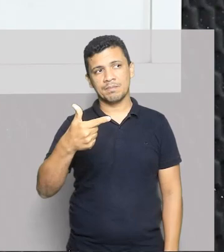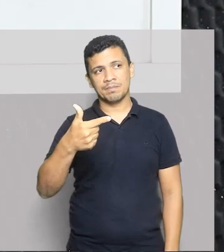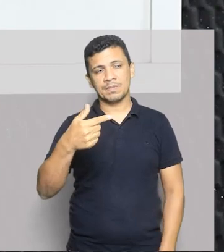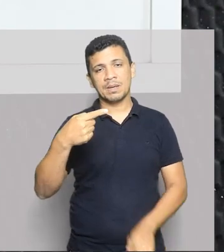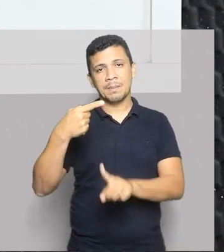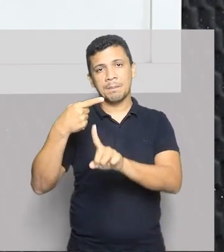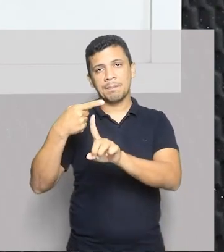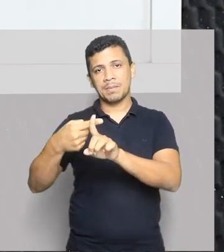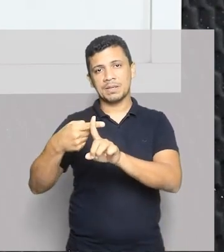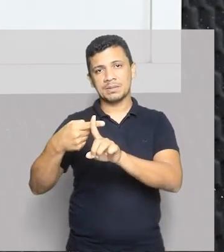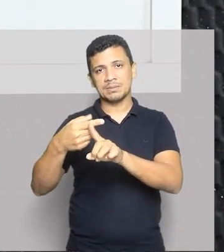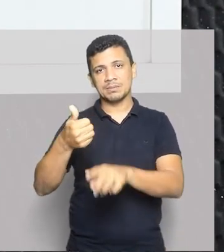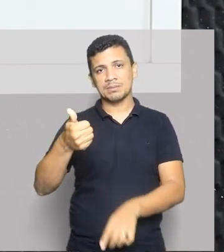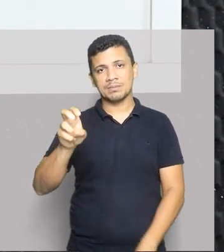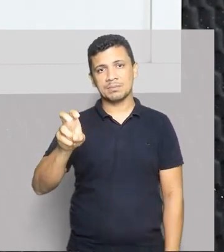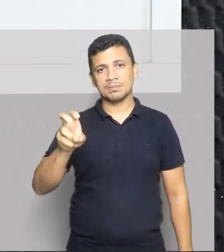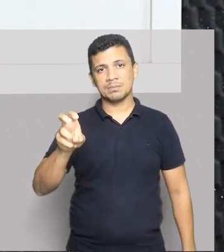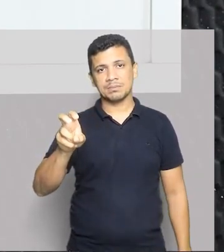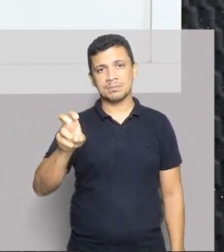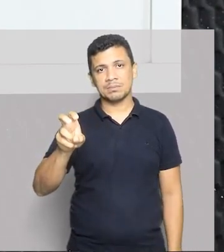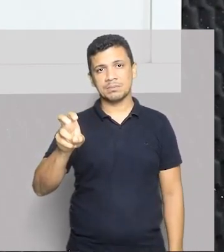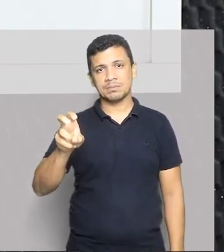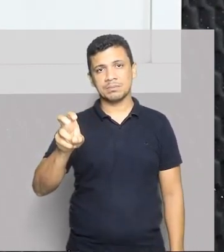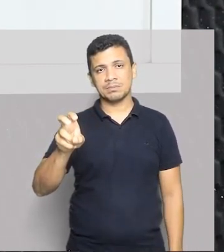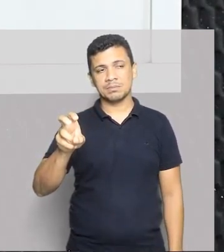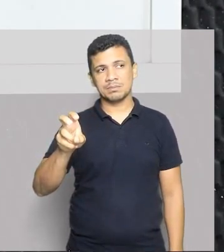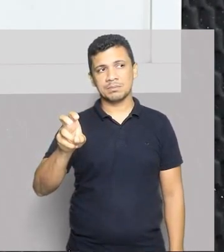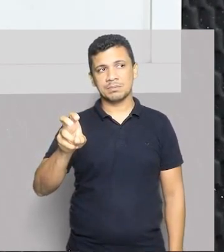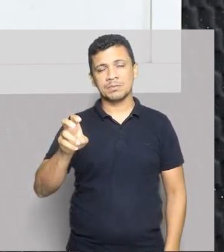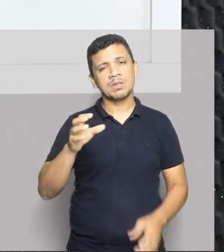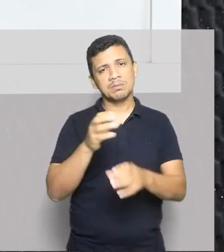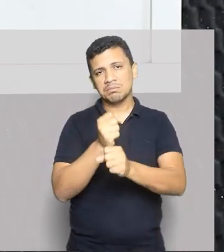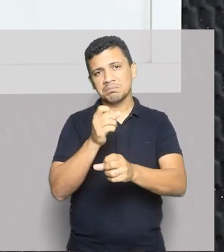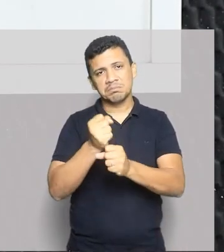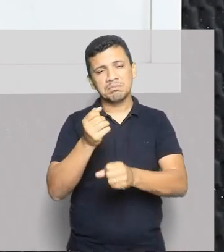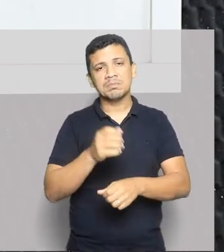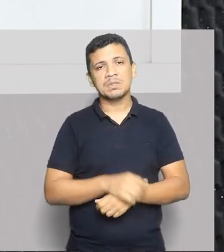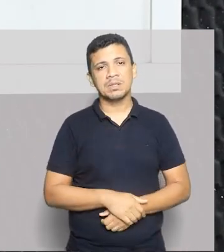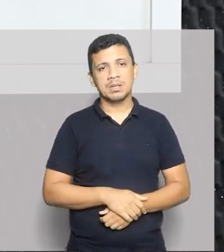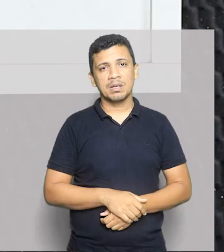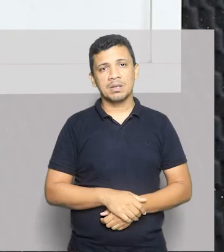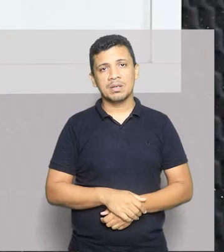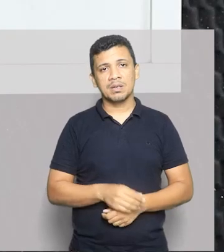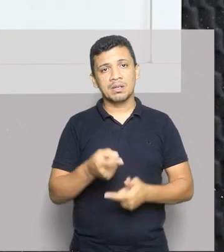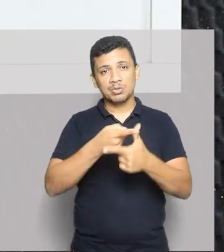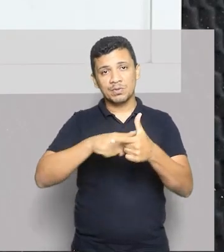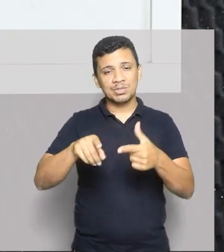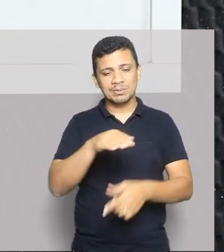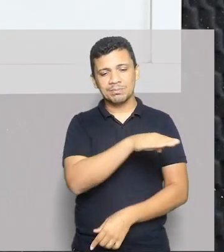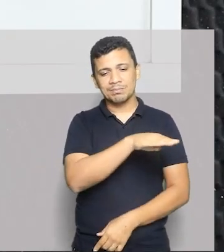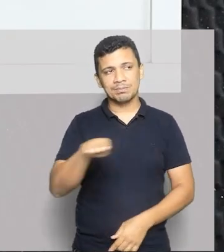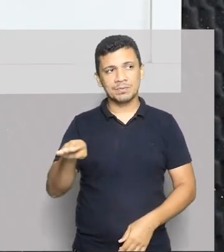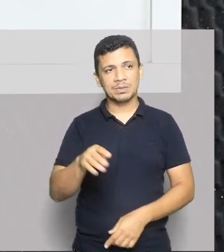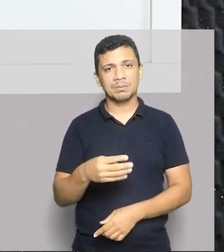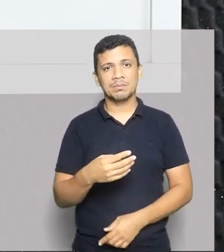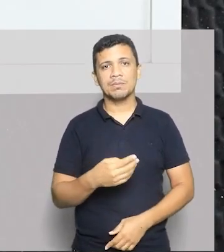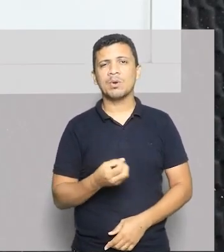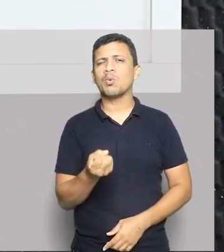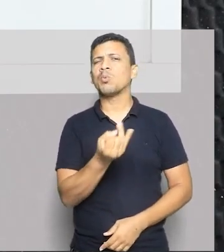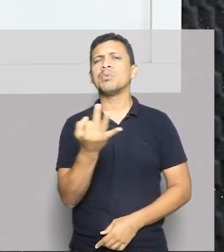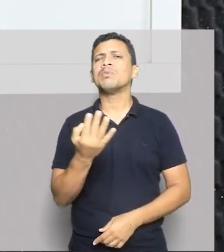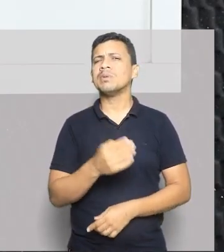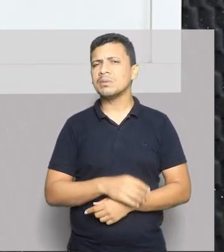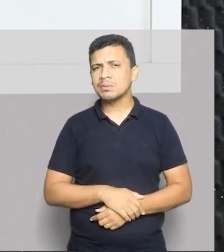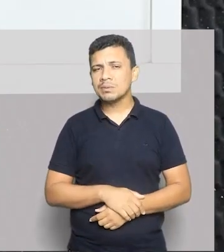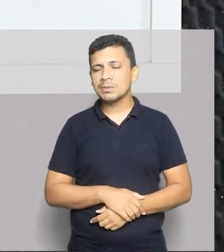com o 15. A ordem não importa, é soma. E aí você vai dividir. Por quanto que eu